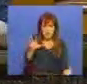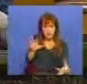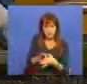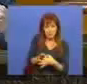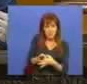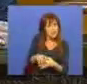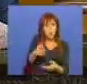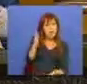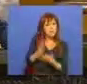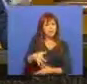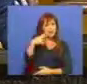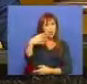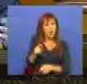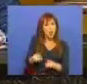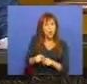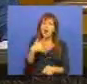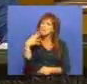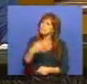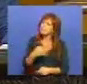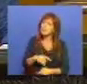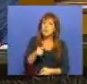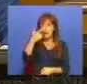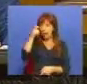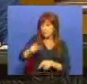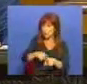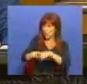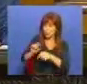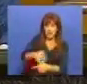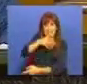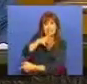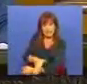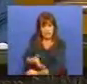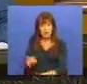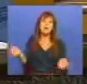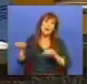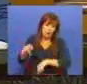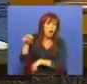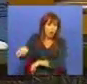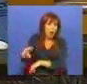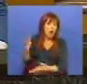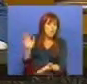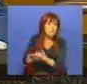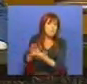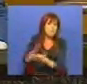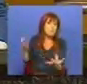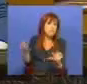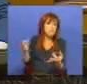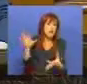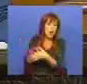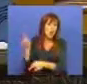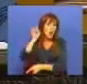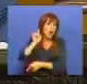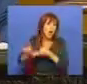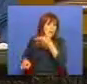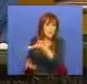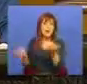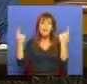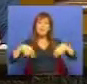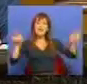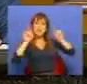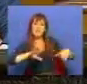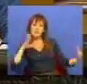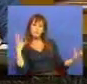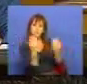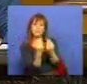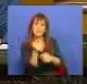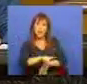não simplesmente a credibilidade do político que a dá, embora esse facto não deixe de ser importante, mas traz